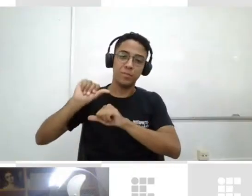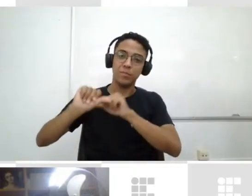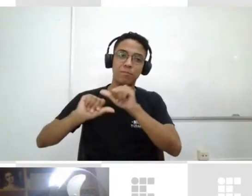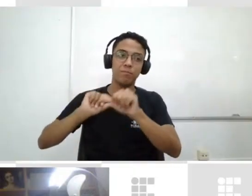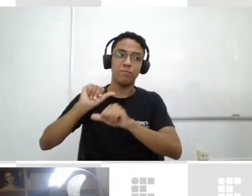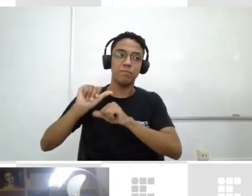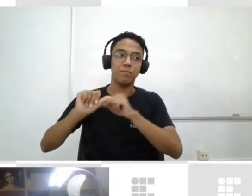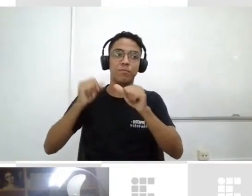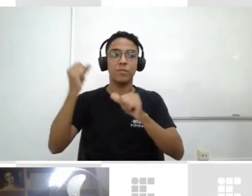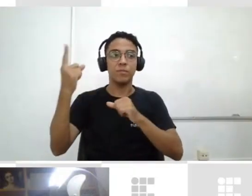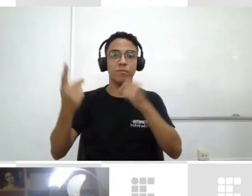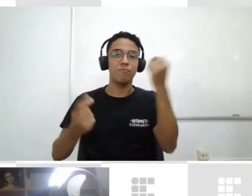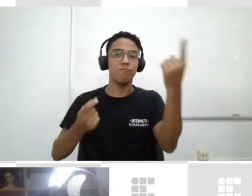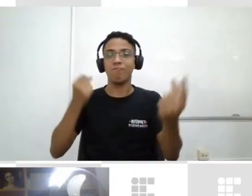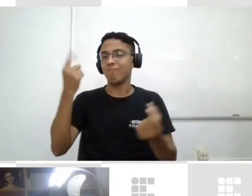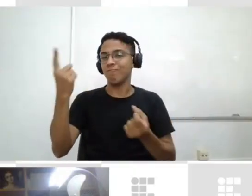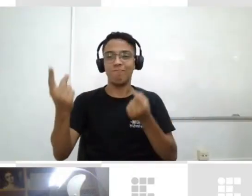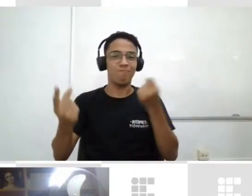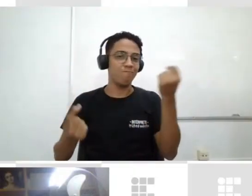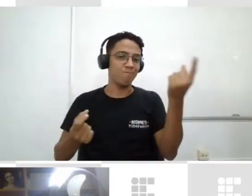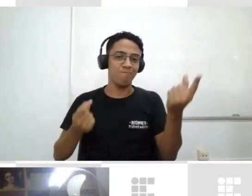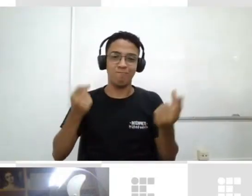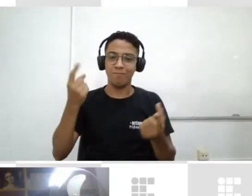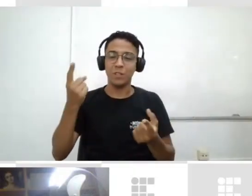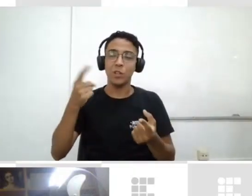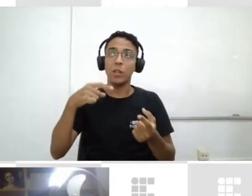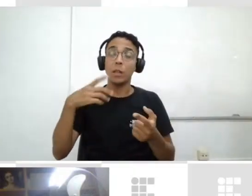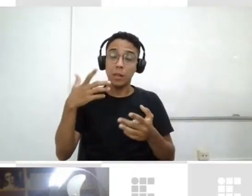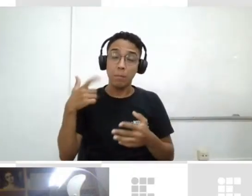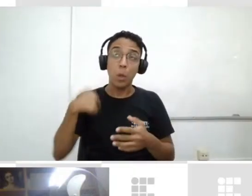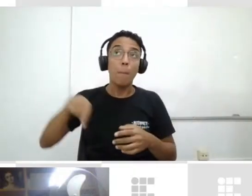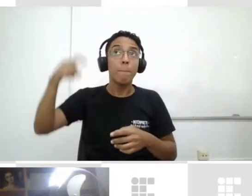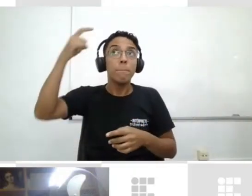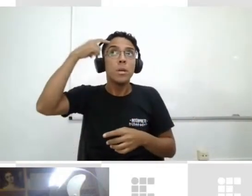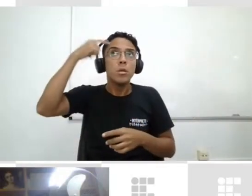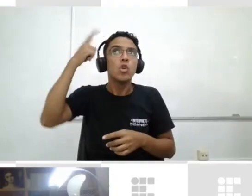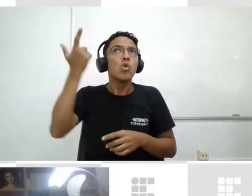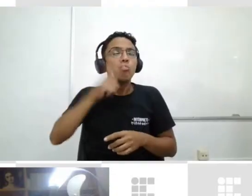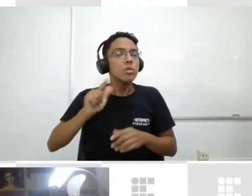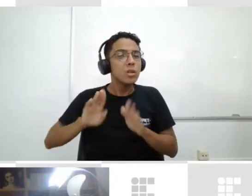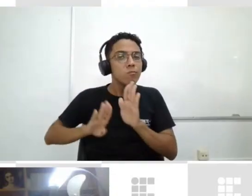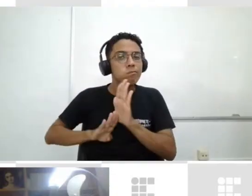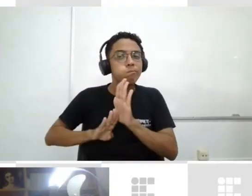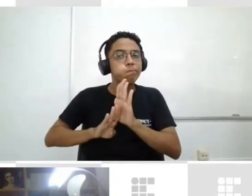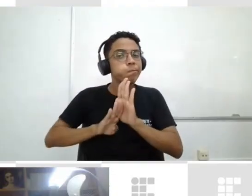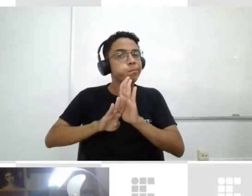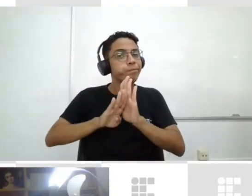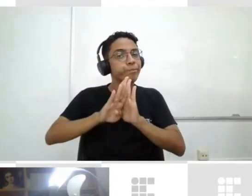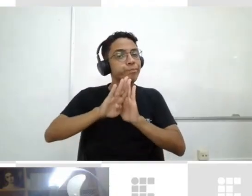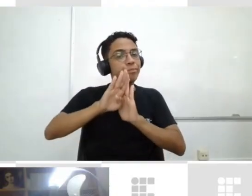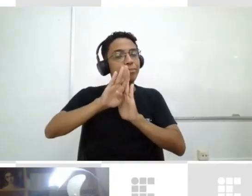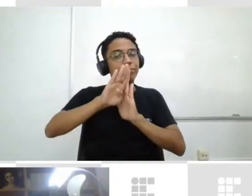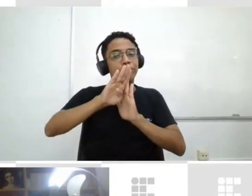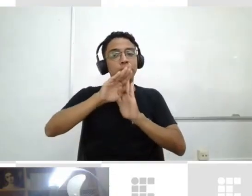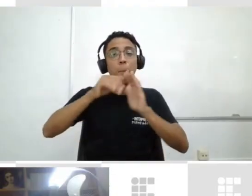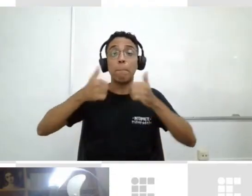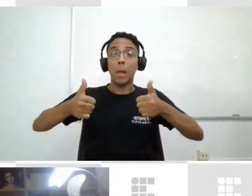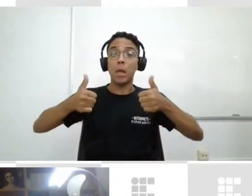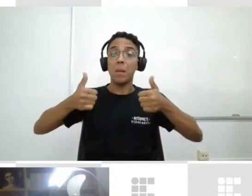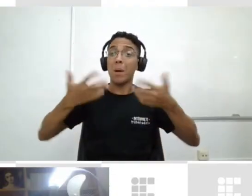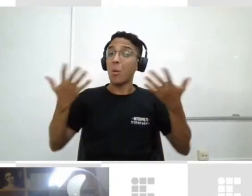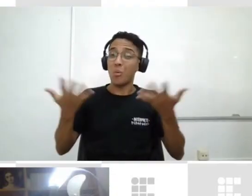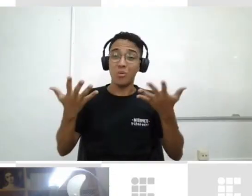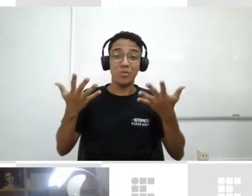estávamos destinados ao progresso. E hoje é muito difícil a gente mudar essa inversão